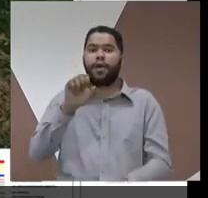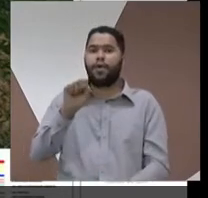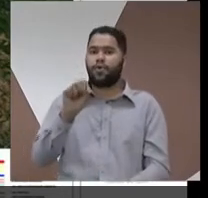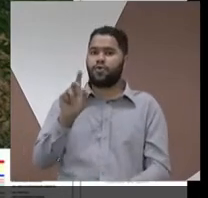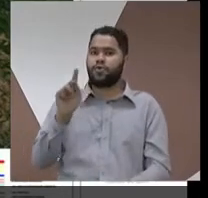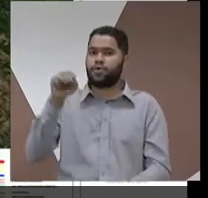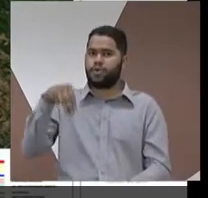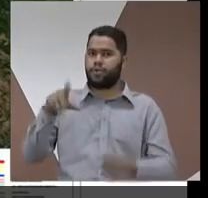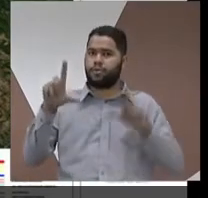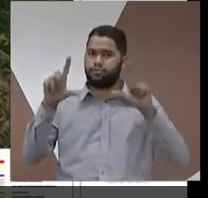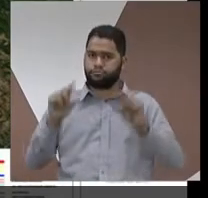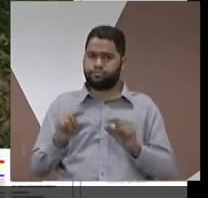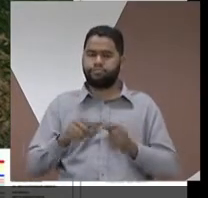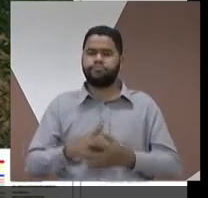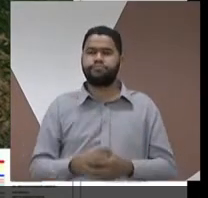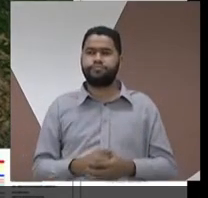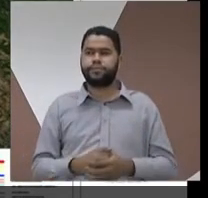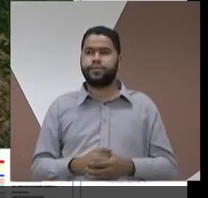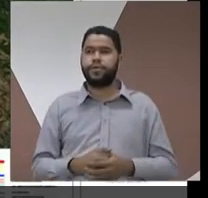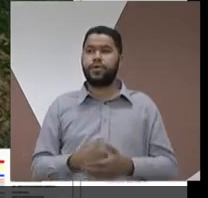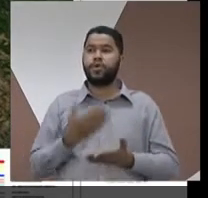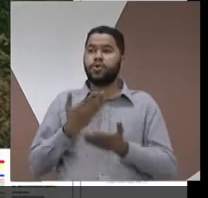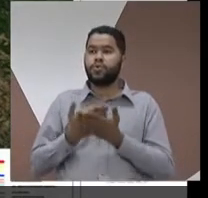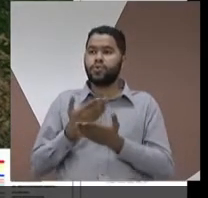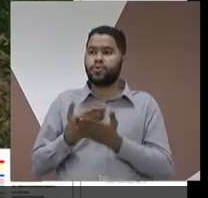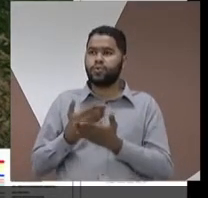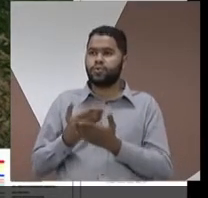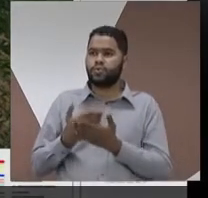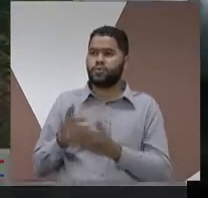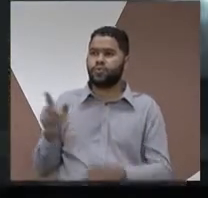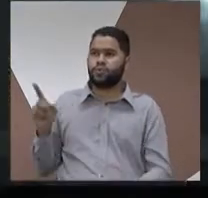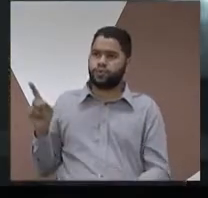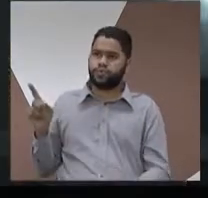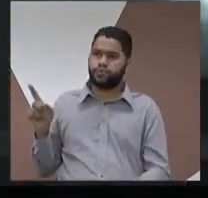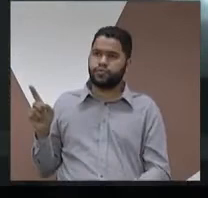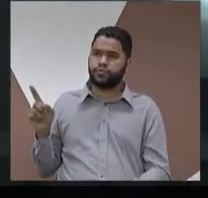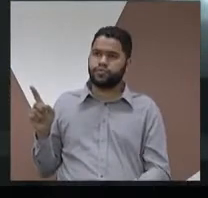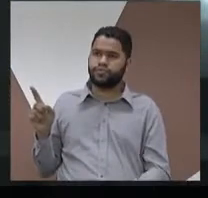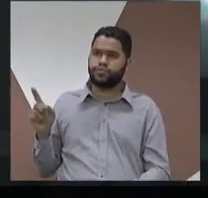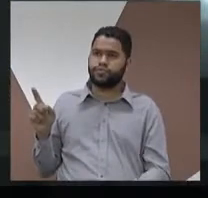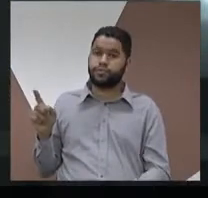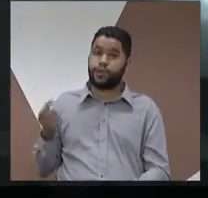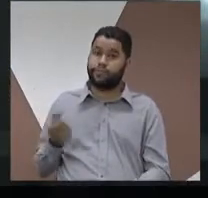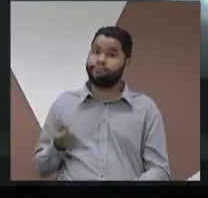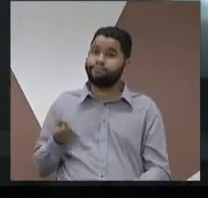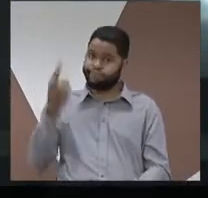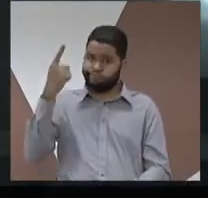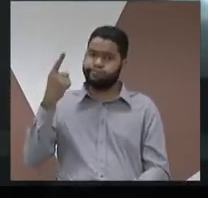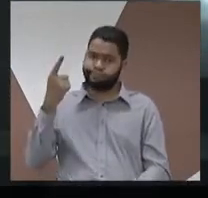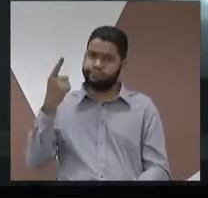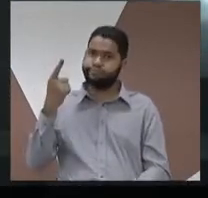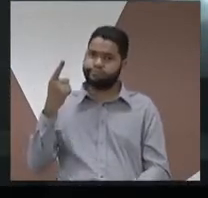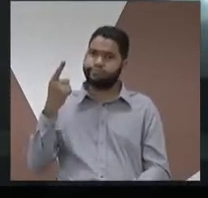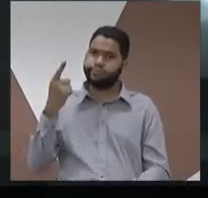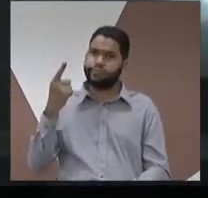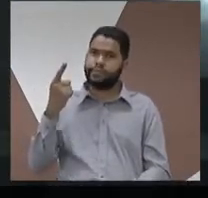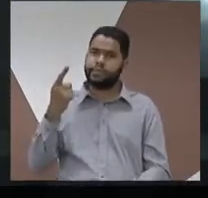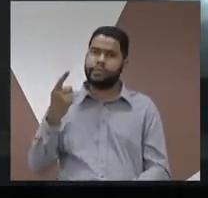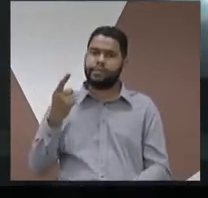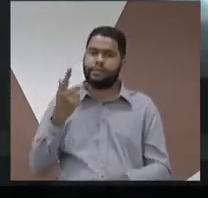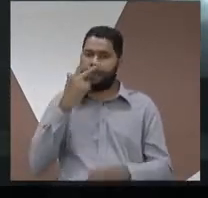quilômetros. E aqui no estudo, que é literalmente um absurdo, mas vê que estão